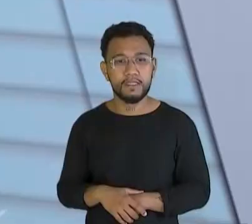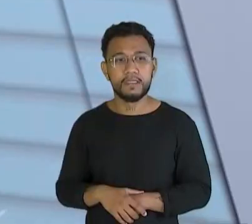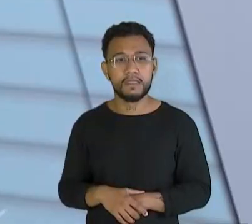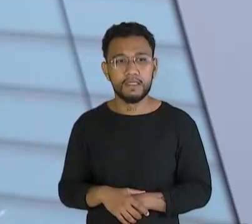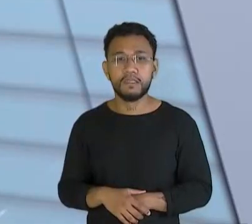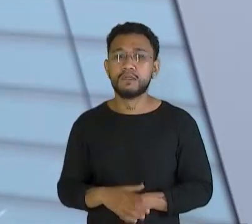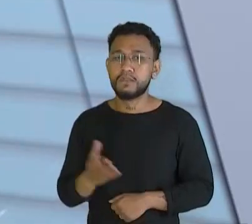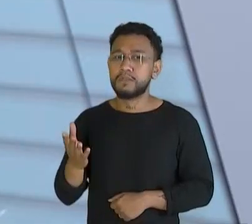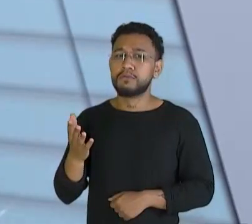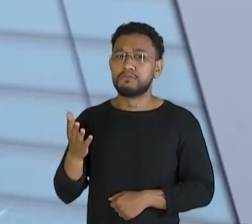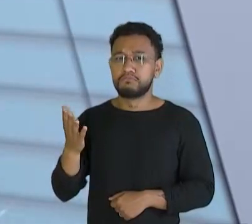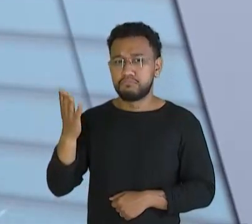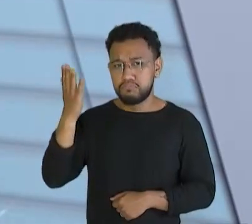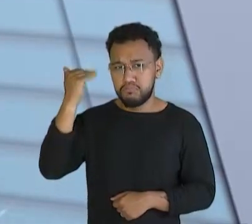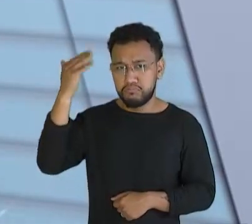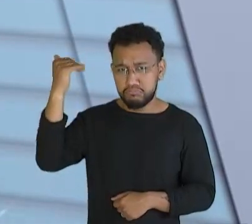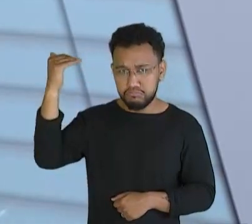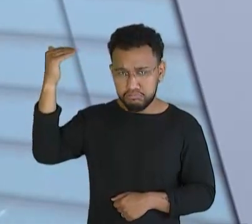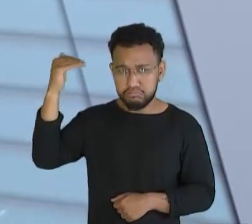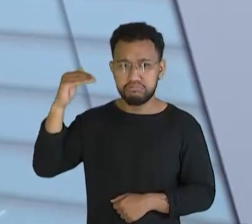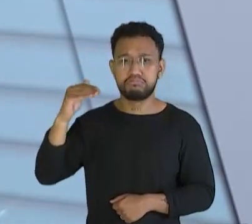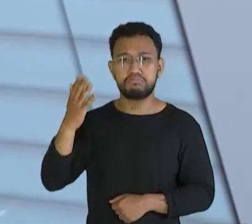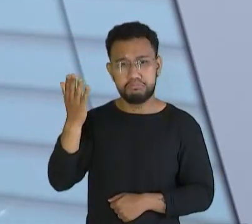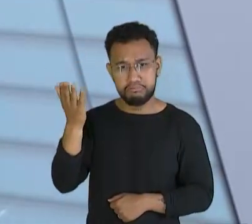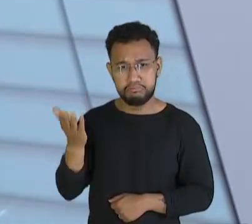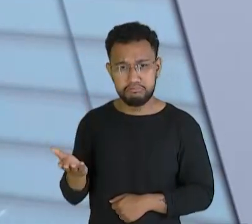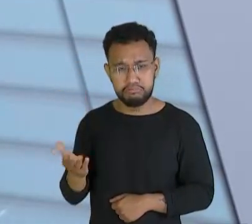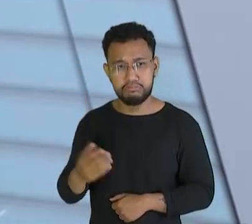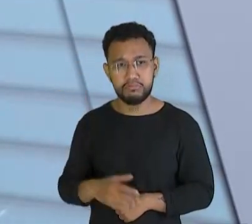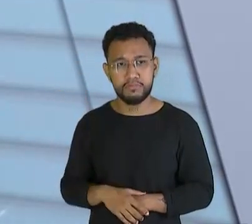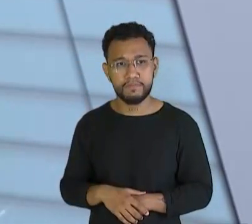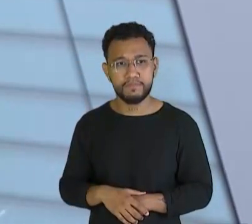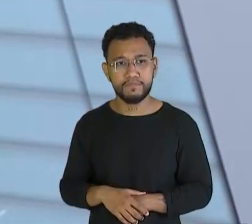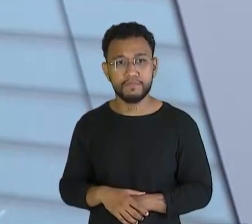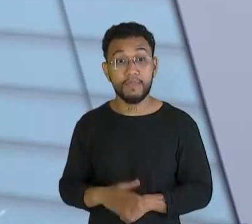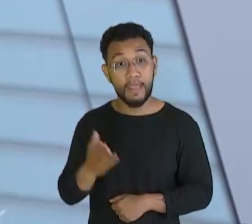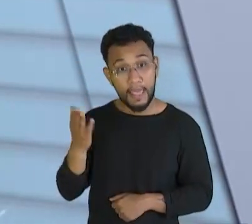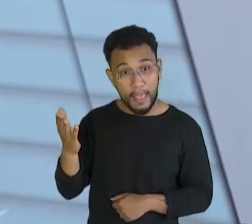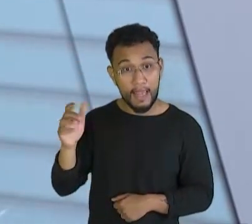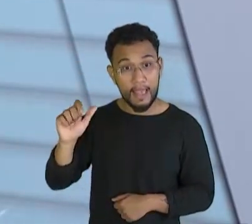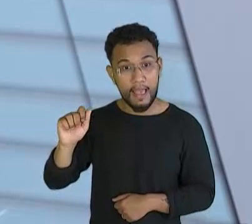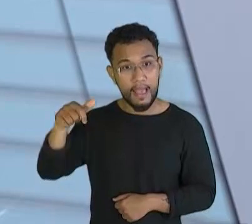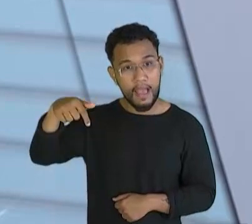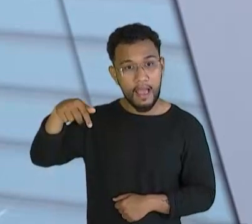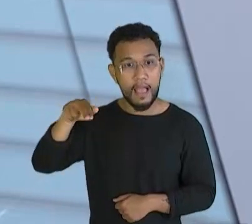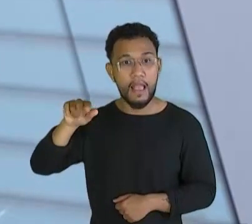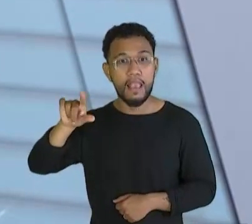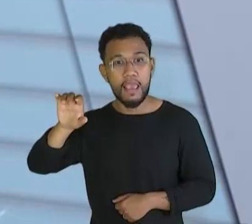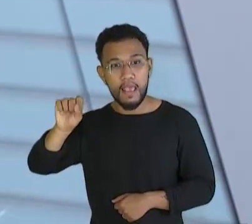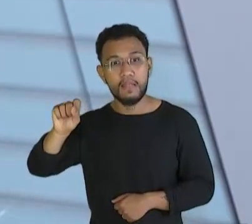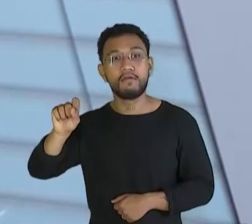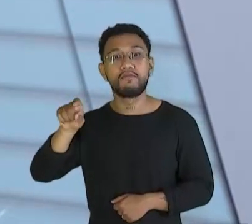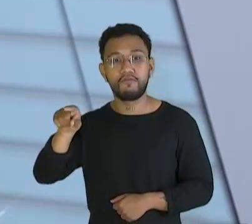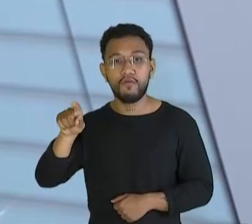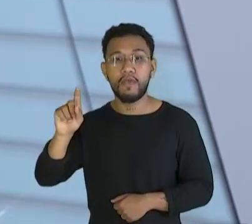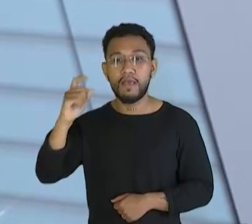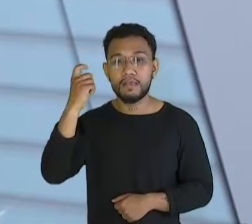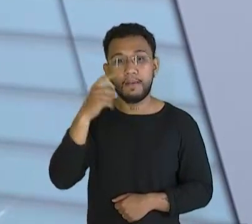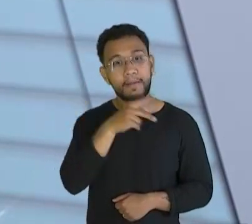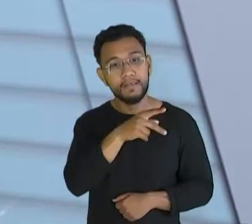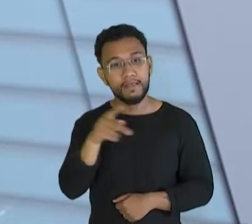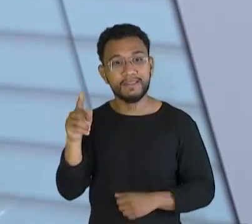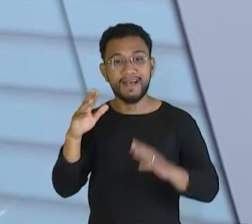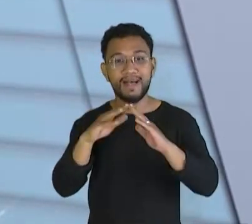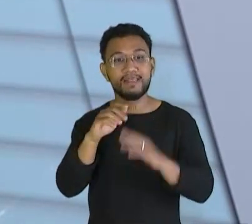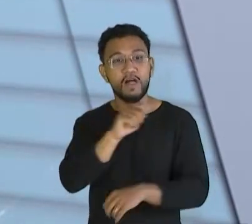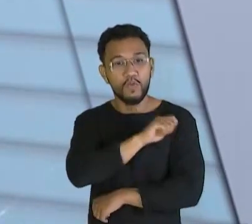Muito prestígio político, né, no governo, por exemplo, do Virgílio Tava. O Aquiles foi presidente da Casa do Estudante, o Aquiles Pérez Mota. O